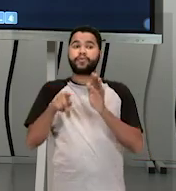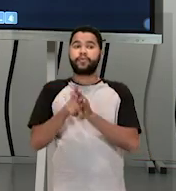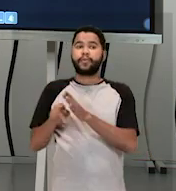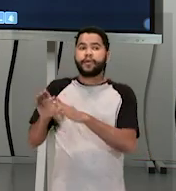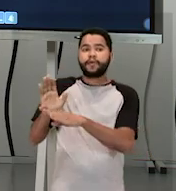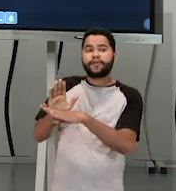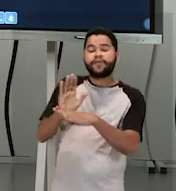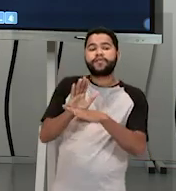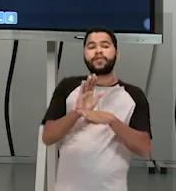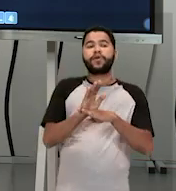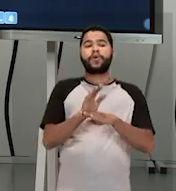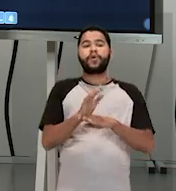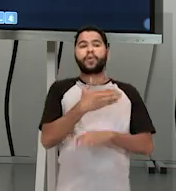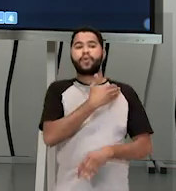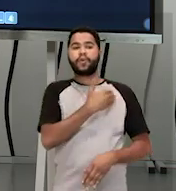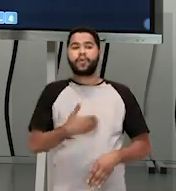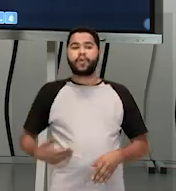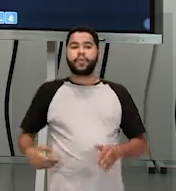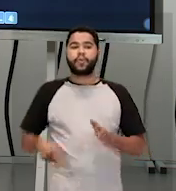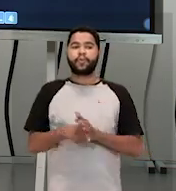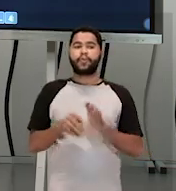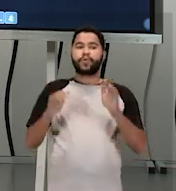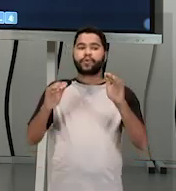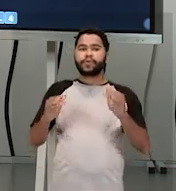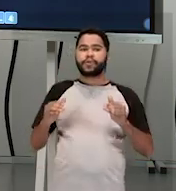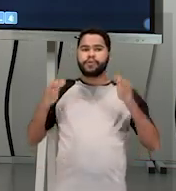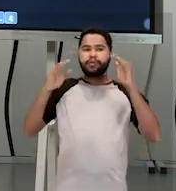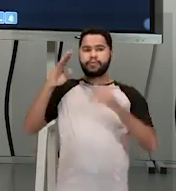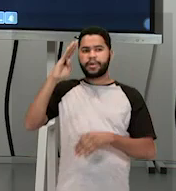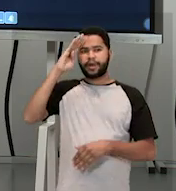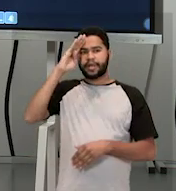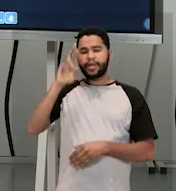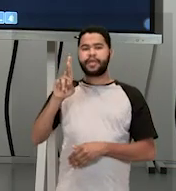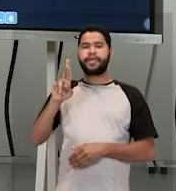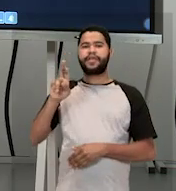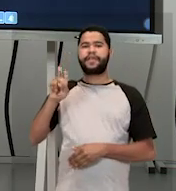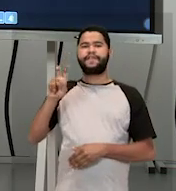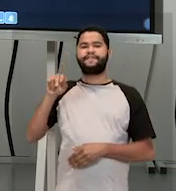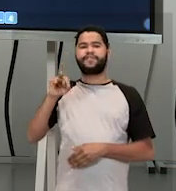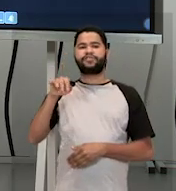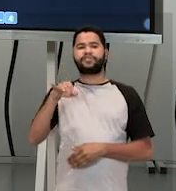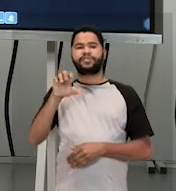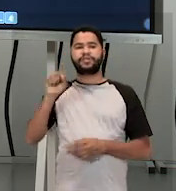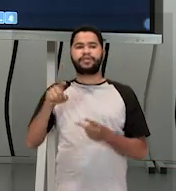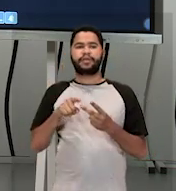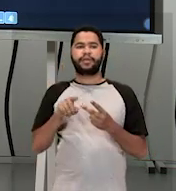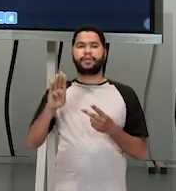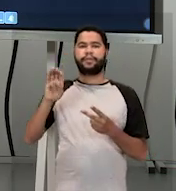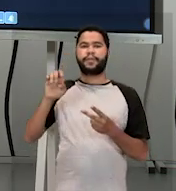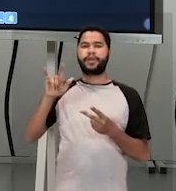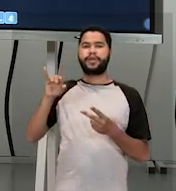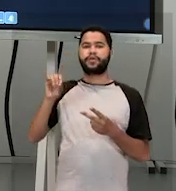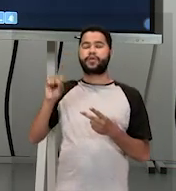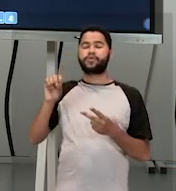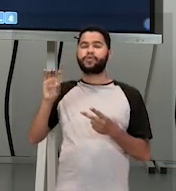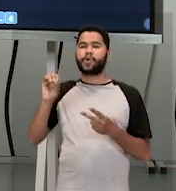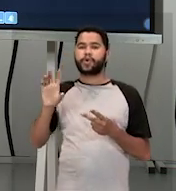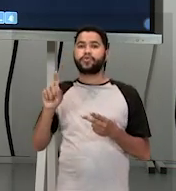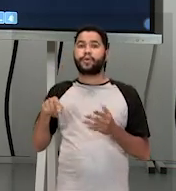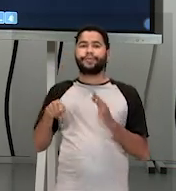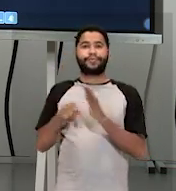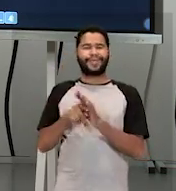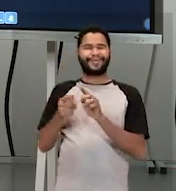totalitários, militaristas, revanchistas e belicosos. Aqui nós precisamos nos ater à questão da aula da crise